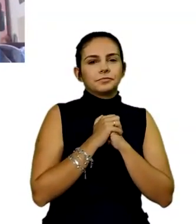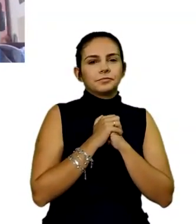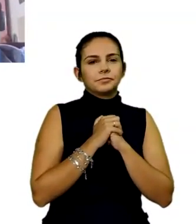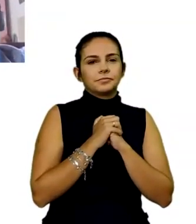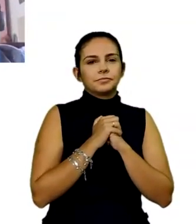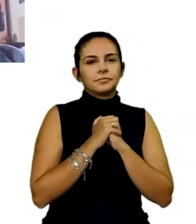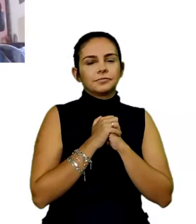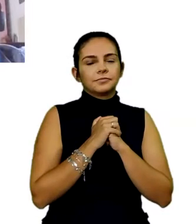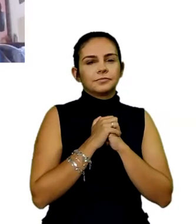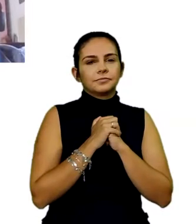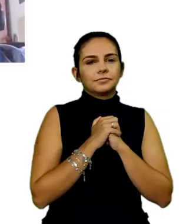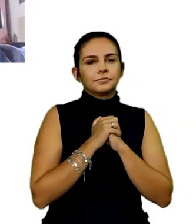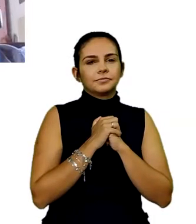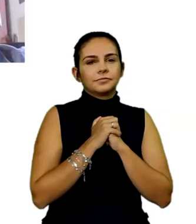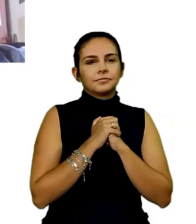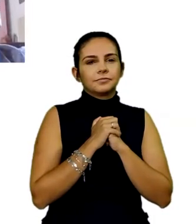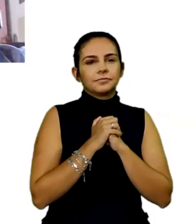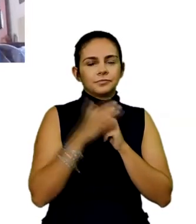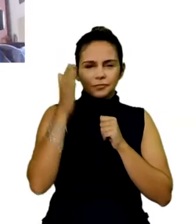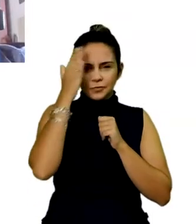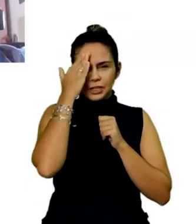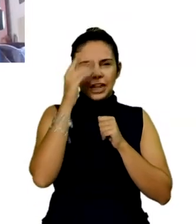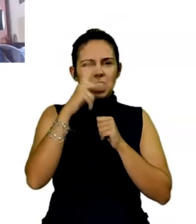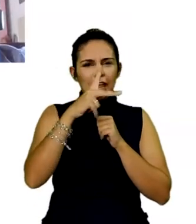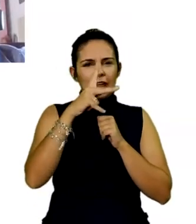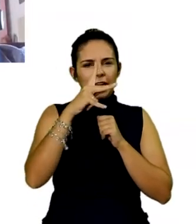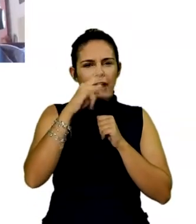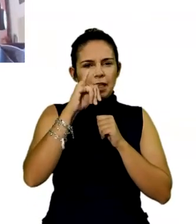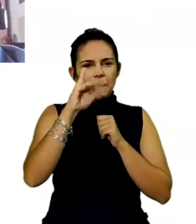Eu não sei se foi o Picasso que disse isso,